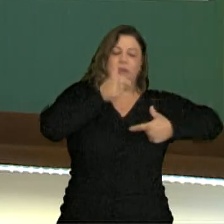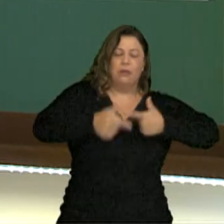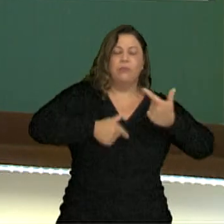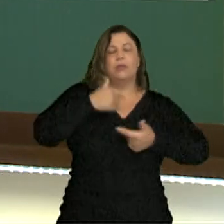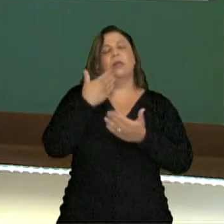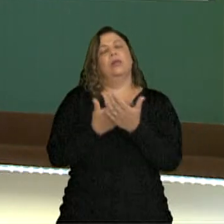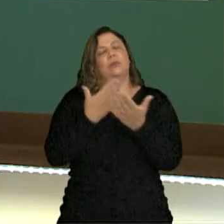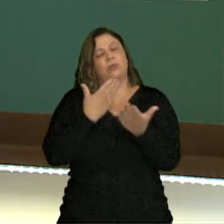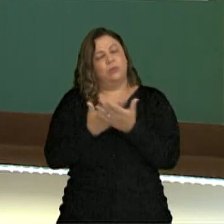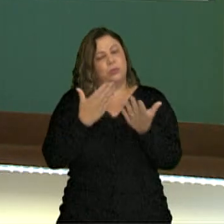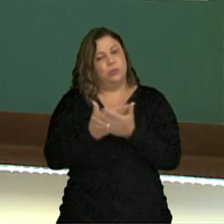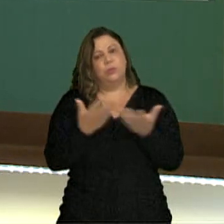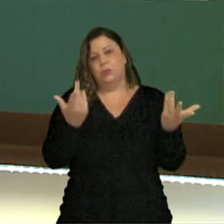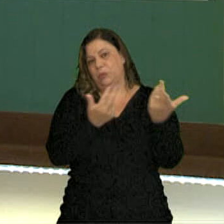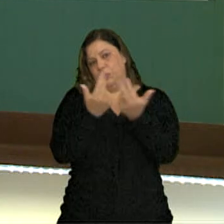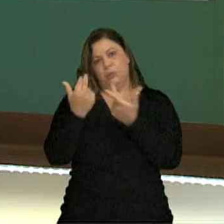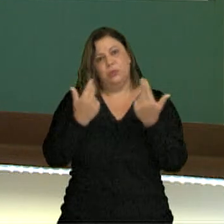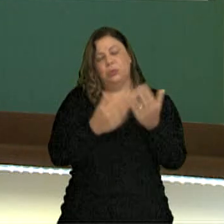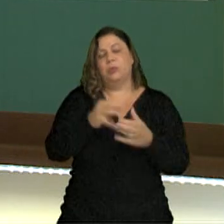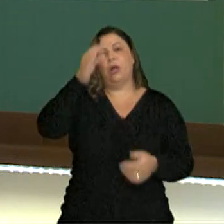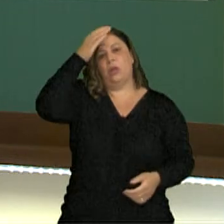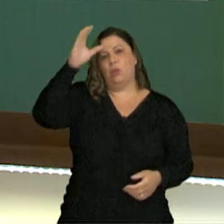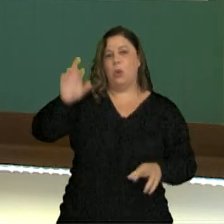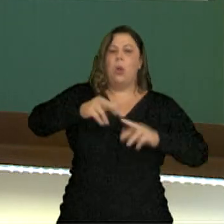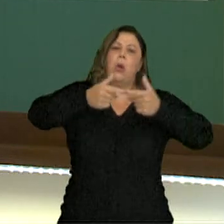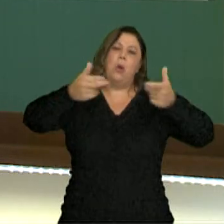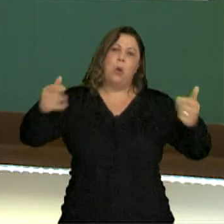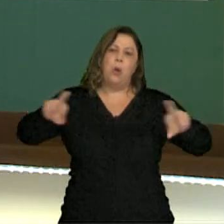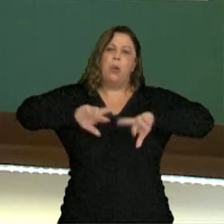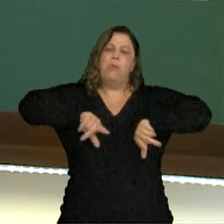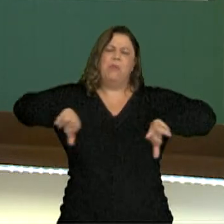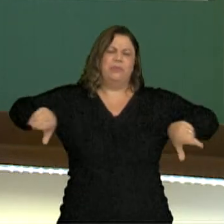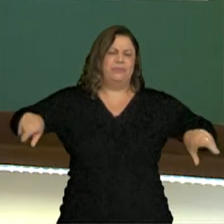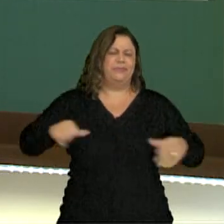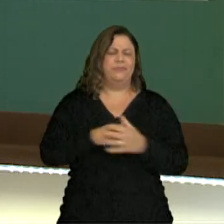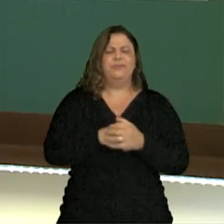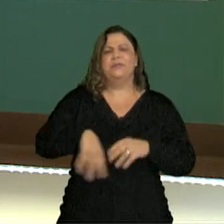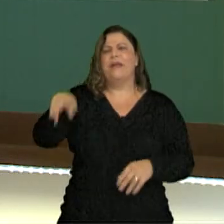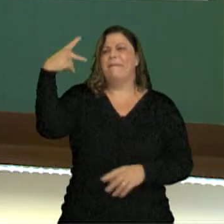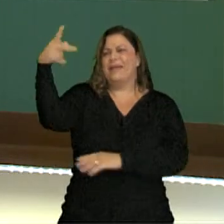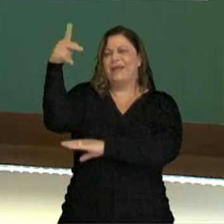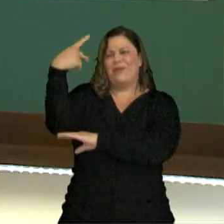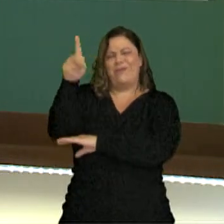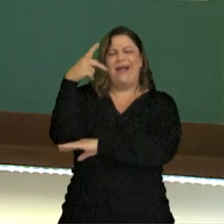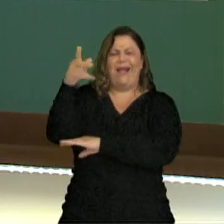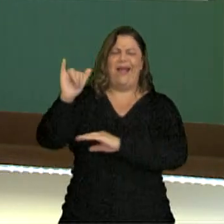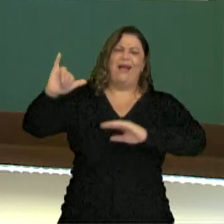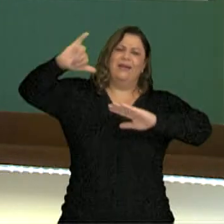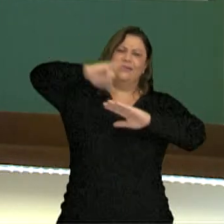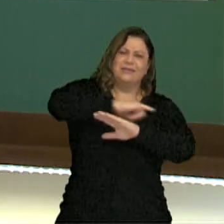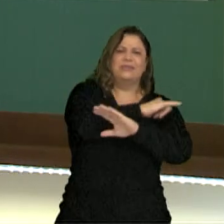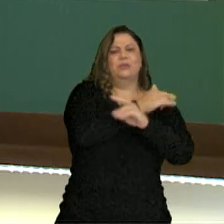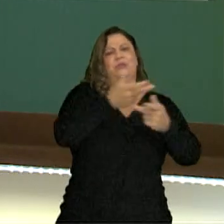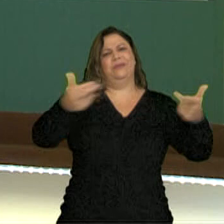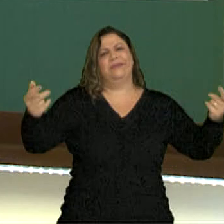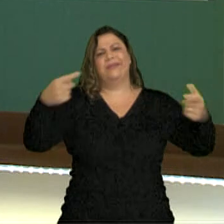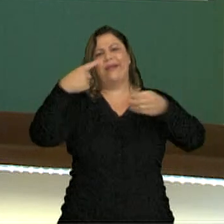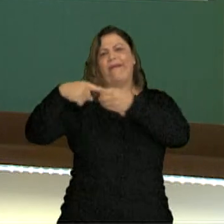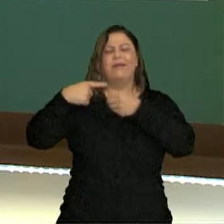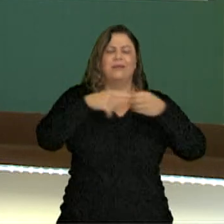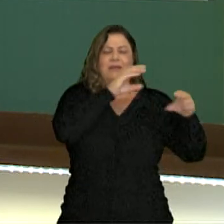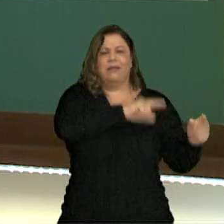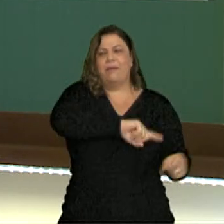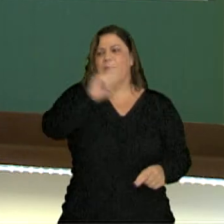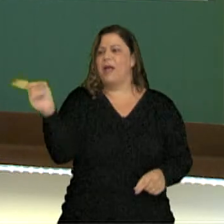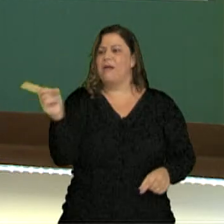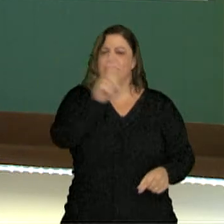tem gente que vem de Colombo para Curitiba, de Curitiba para Colombo, de Piraquara para São José, de São José para Curitiba, e assim